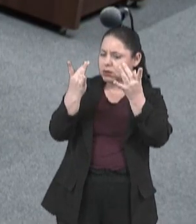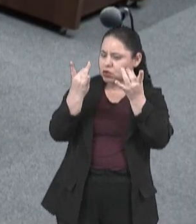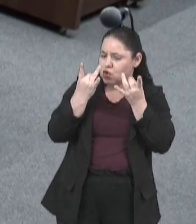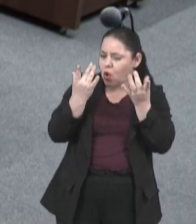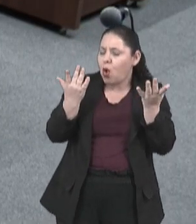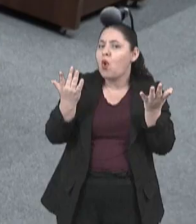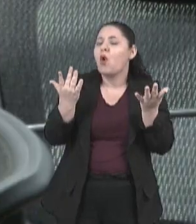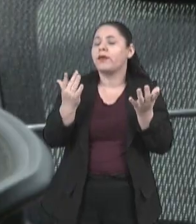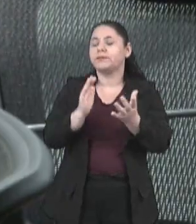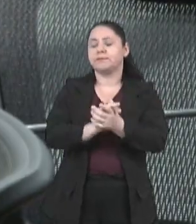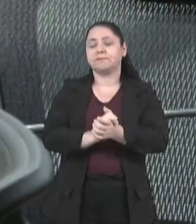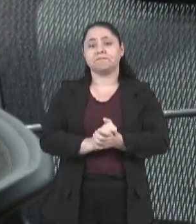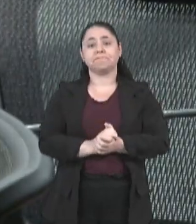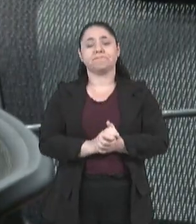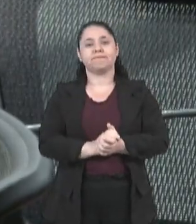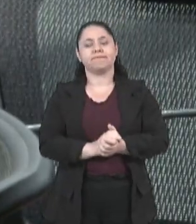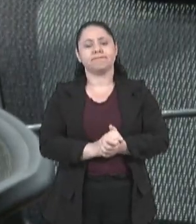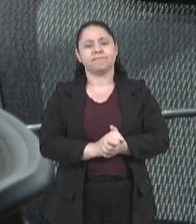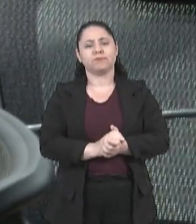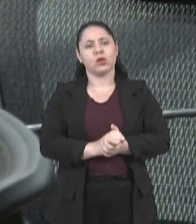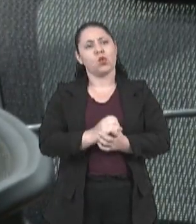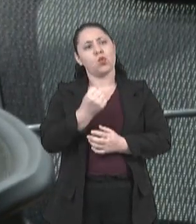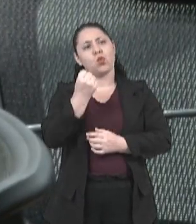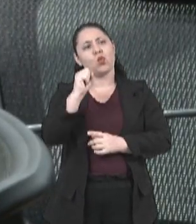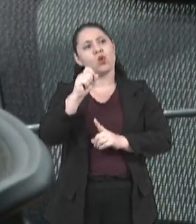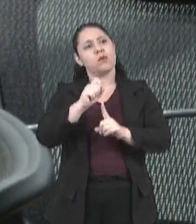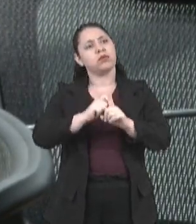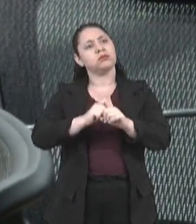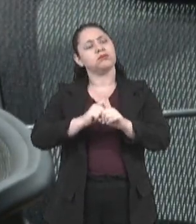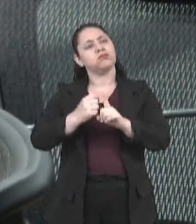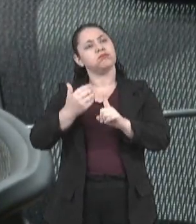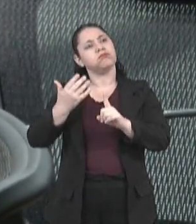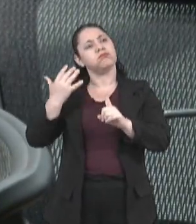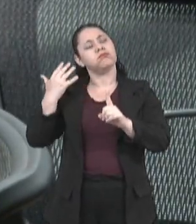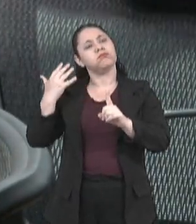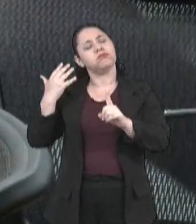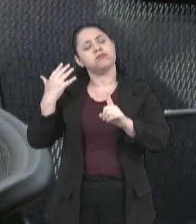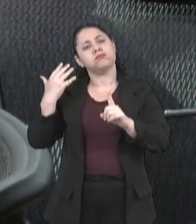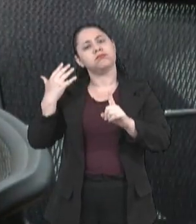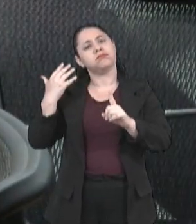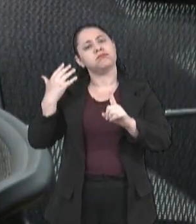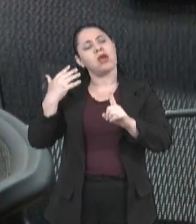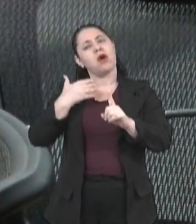Me estranha que há 8 meses atrás o governo